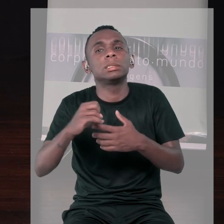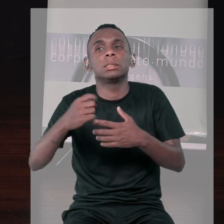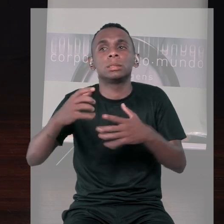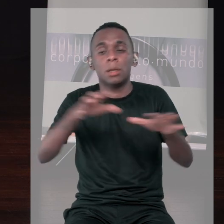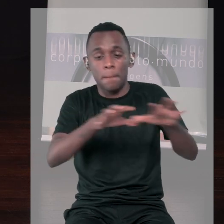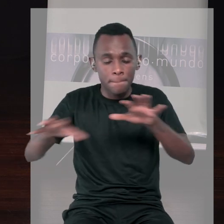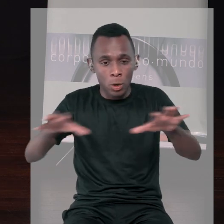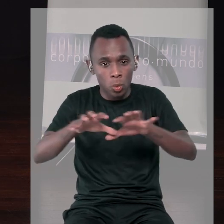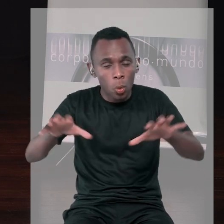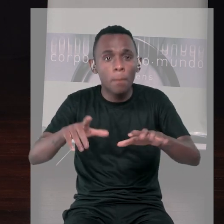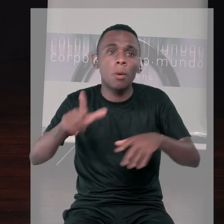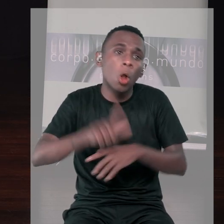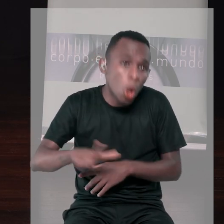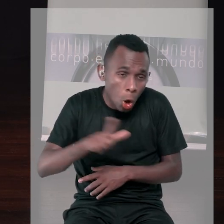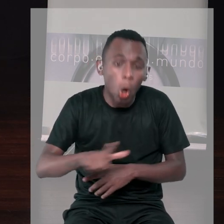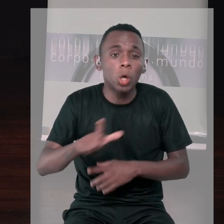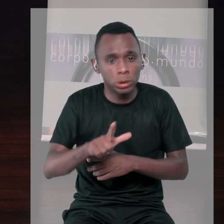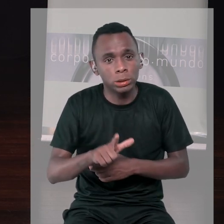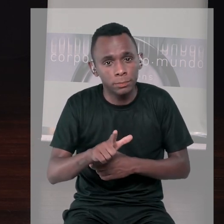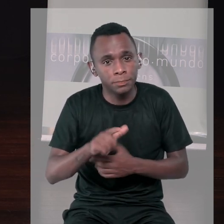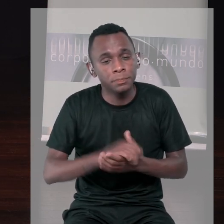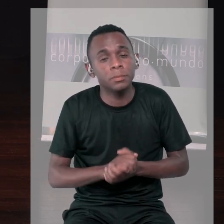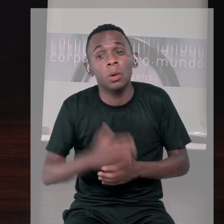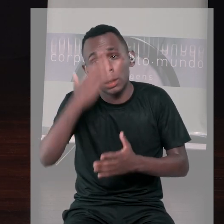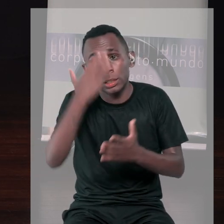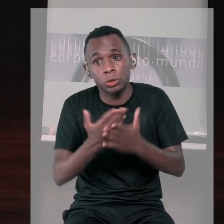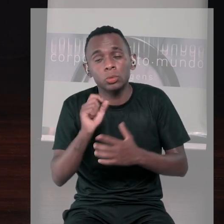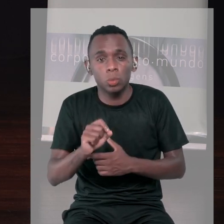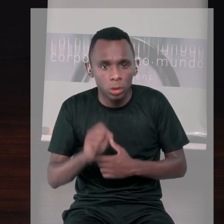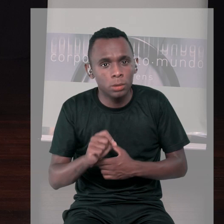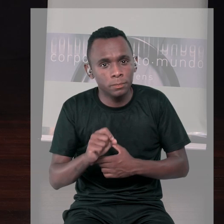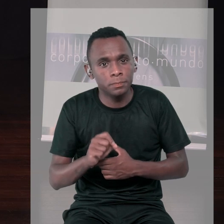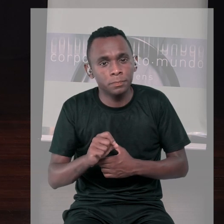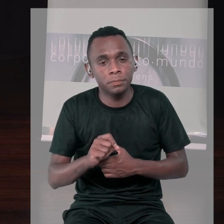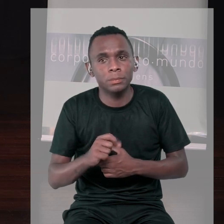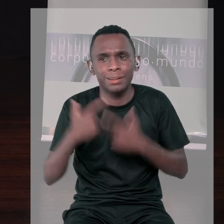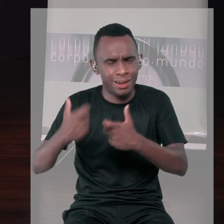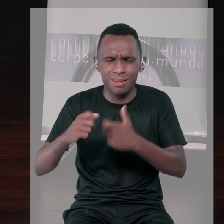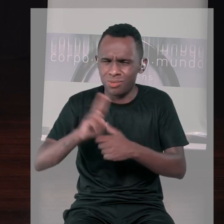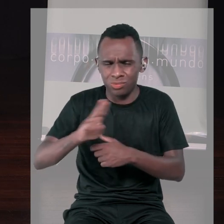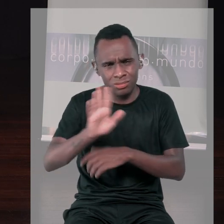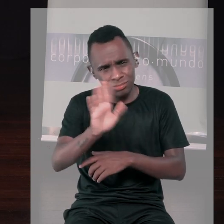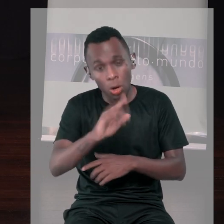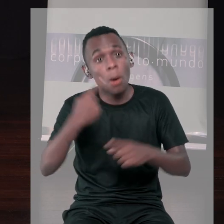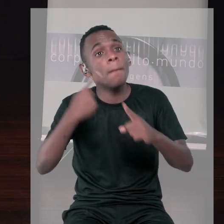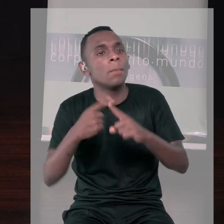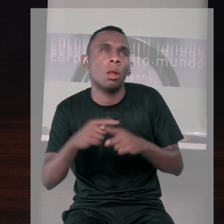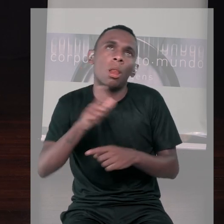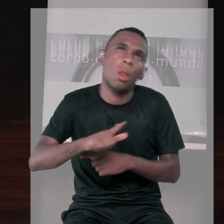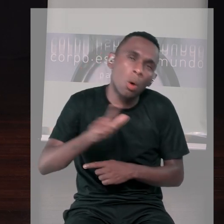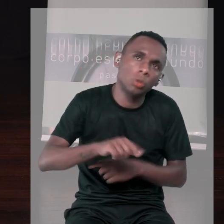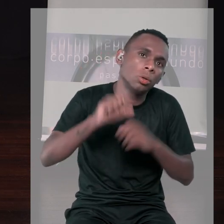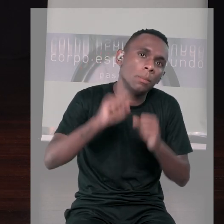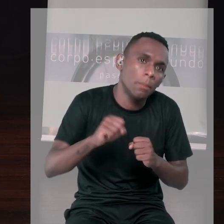dos contentores, eu acho que a palavra guerra não deve ser usada. Por quê? Não, claro, a gente pode usar, eu estou dizendo